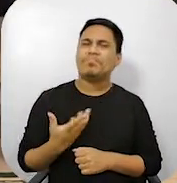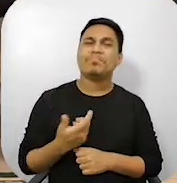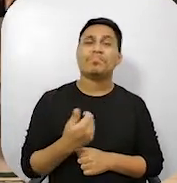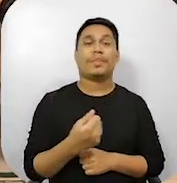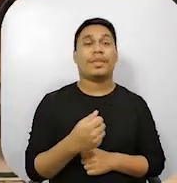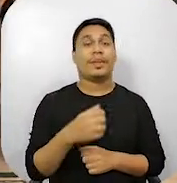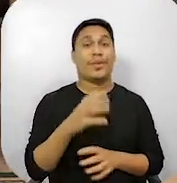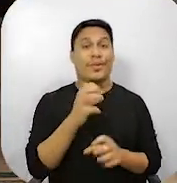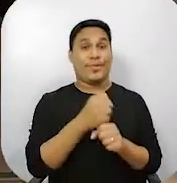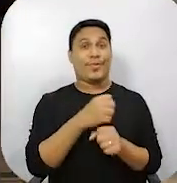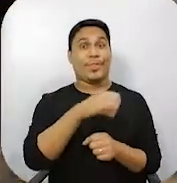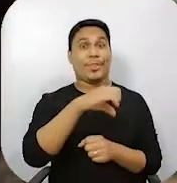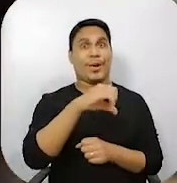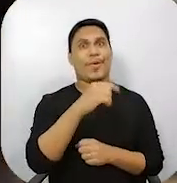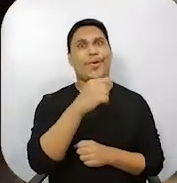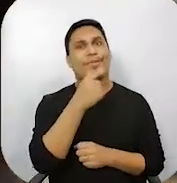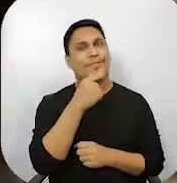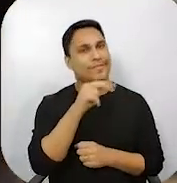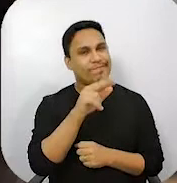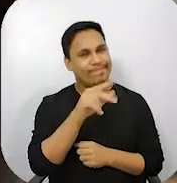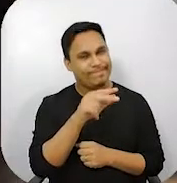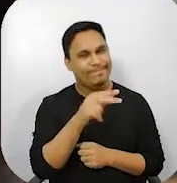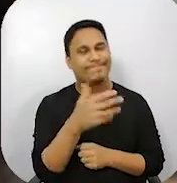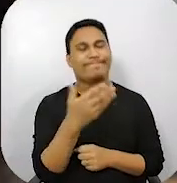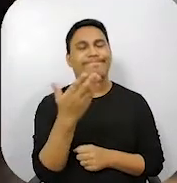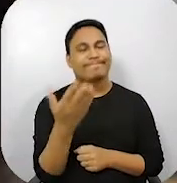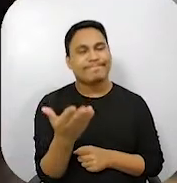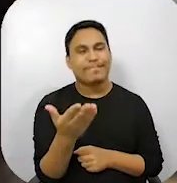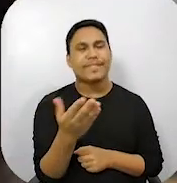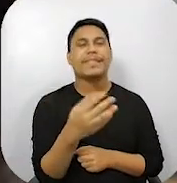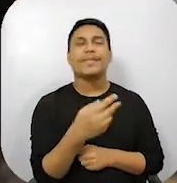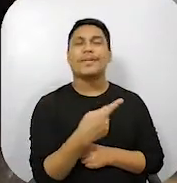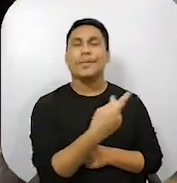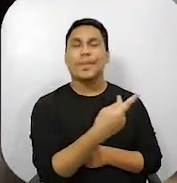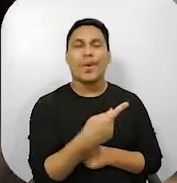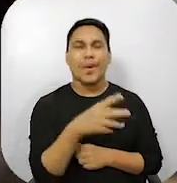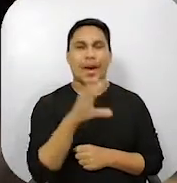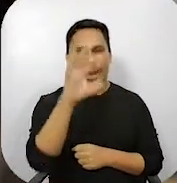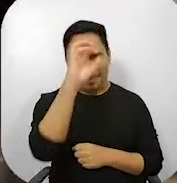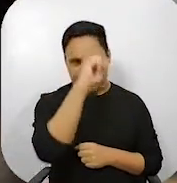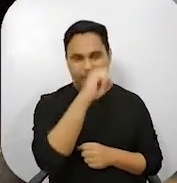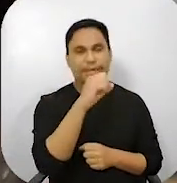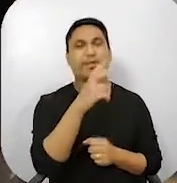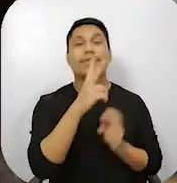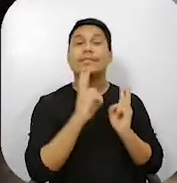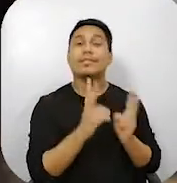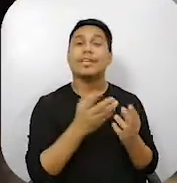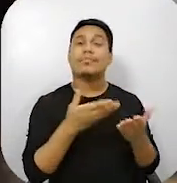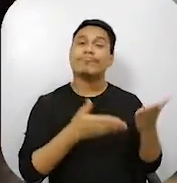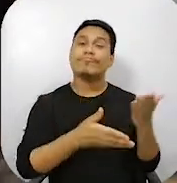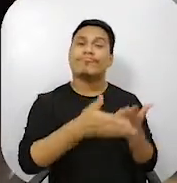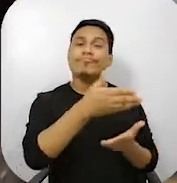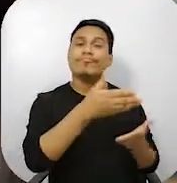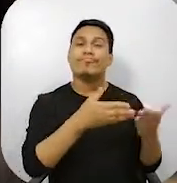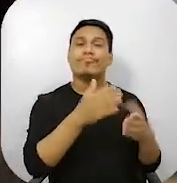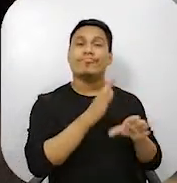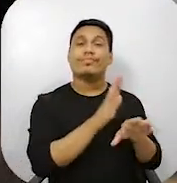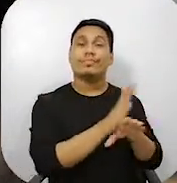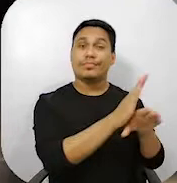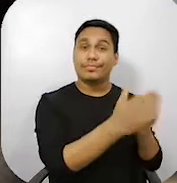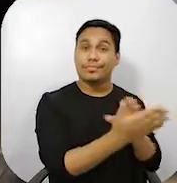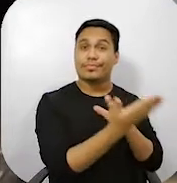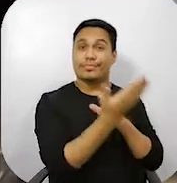nós éramos nove irmãos então assim cedo a gente aprendeu a compartilhar EA também